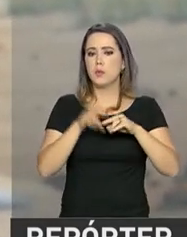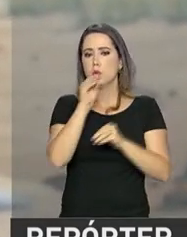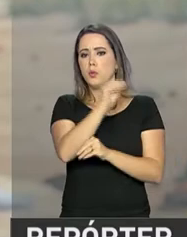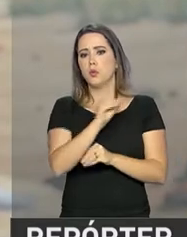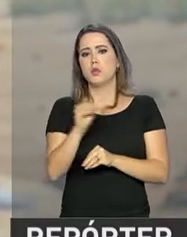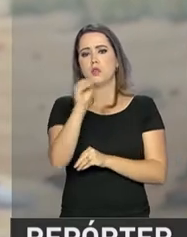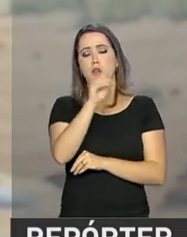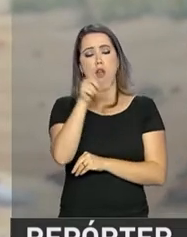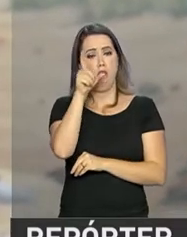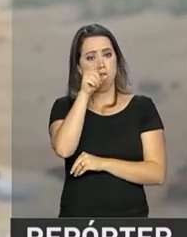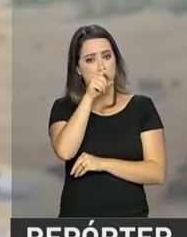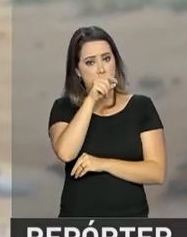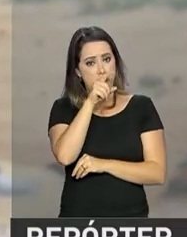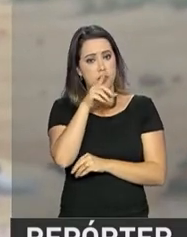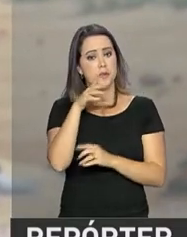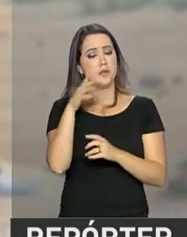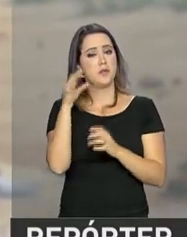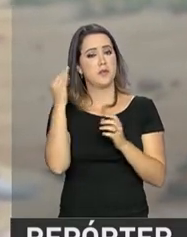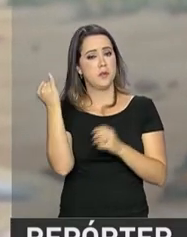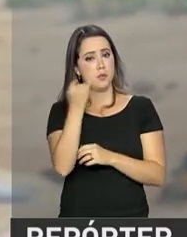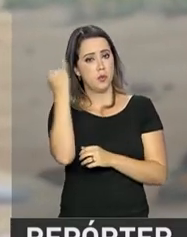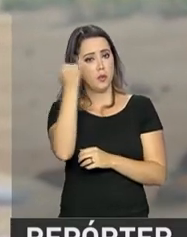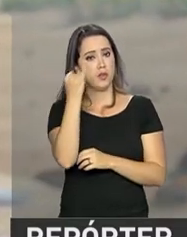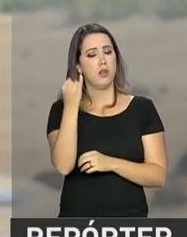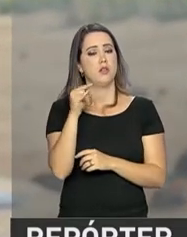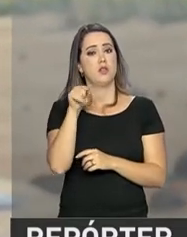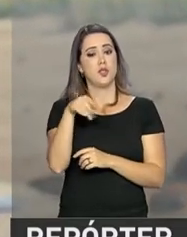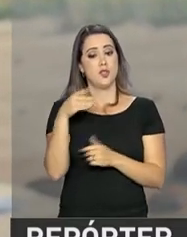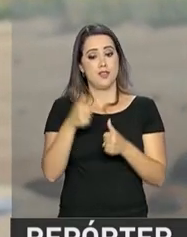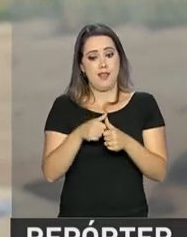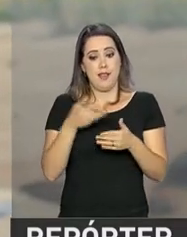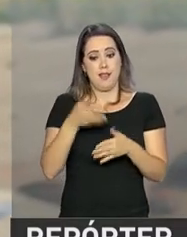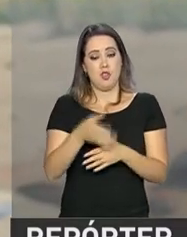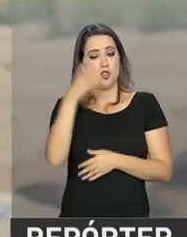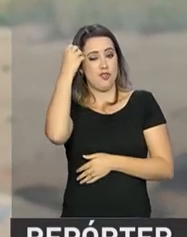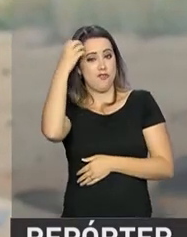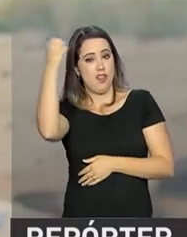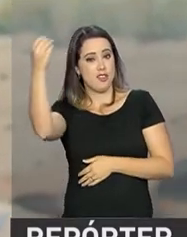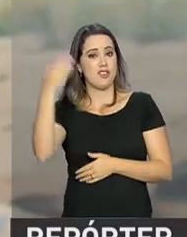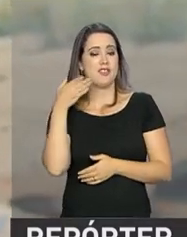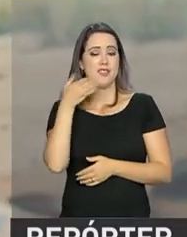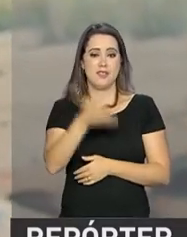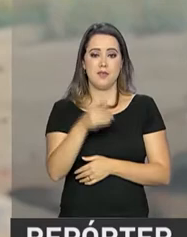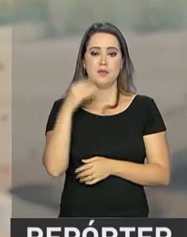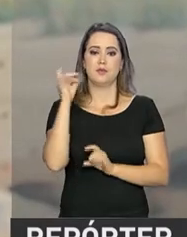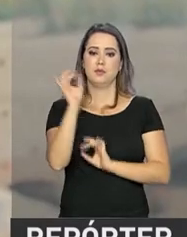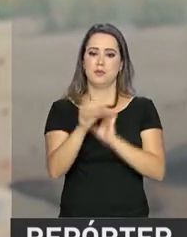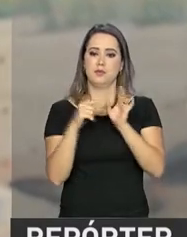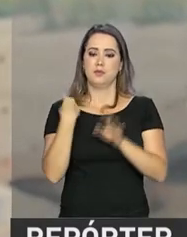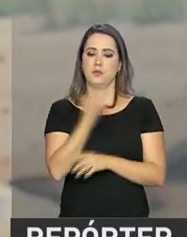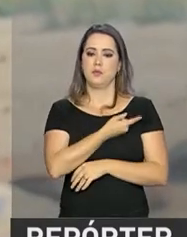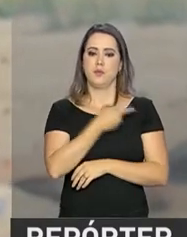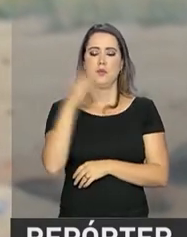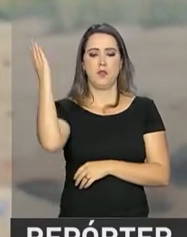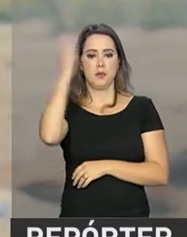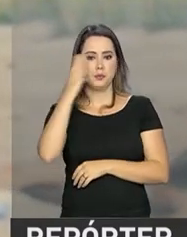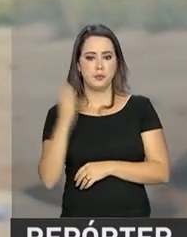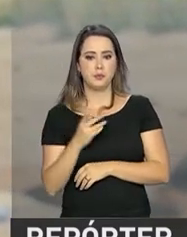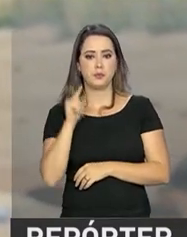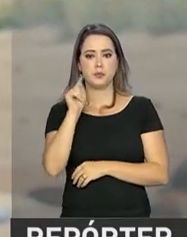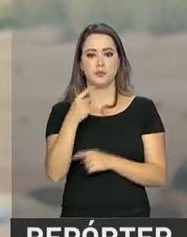dessa ave tão rara está aqui hoje ter viajado de tão longe é muito especial para todos nós brasileiros